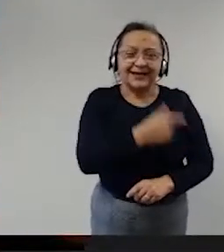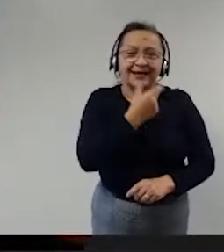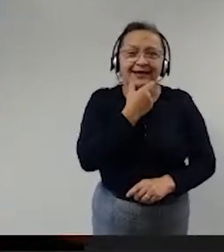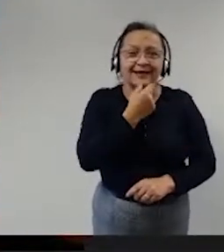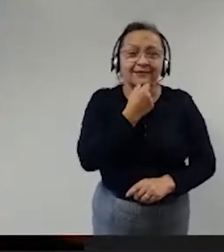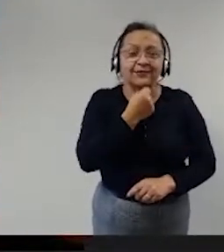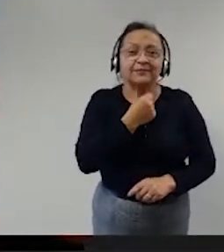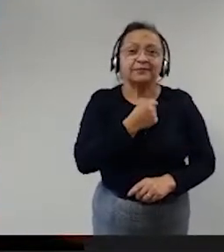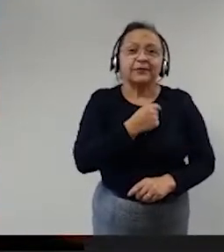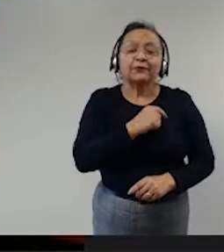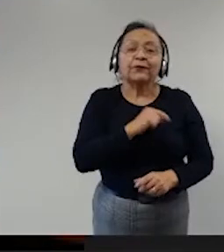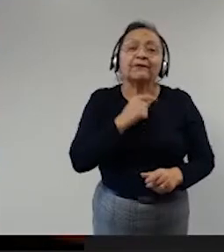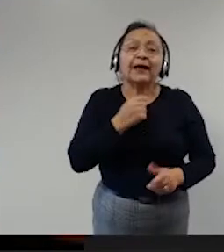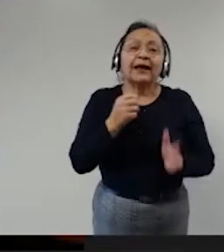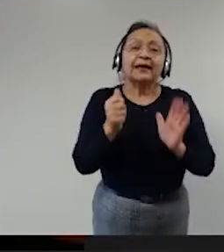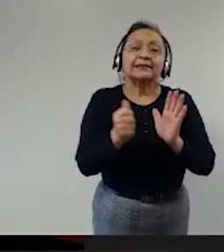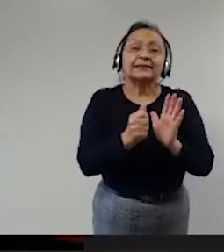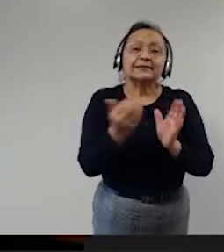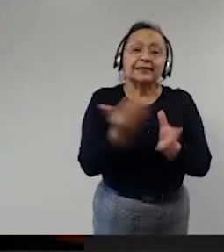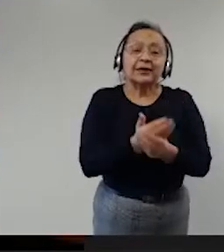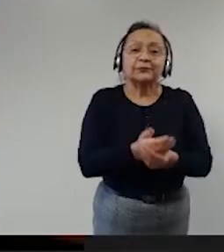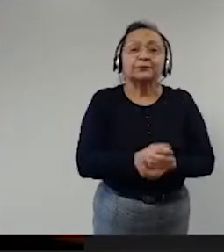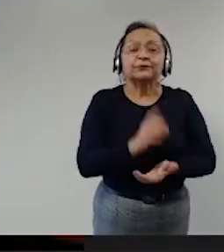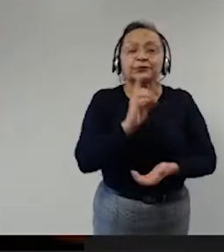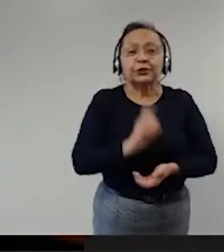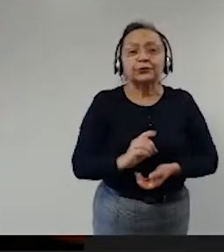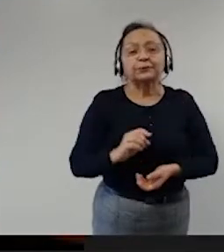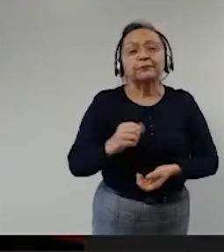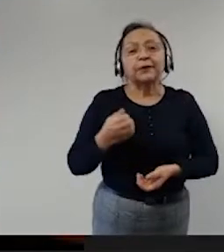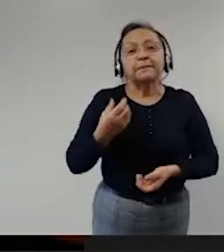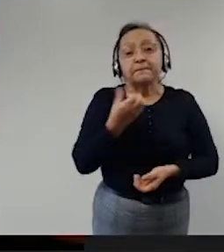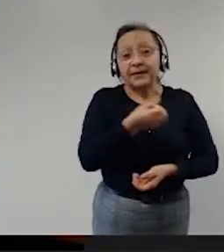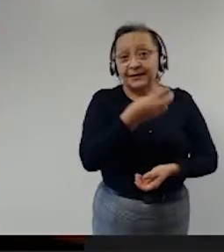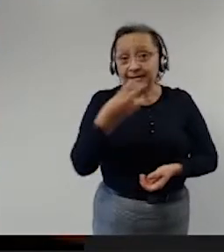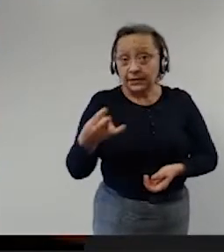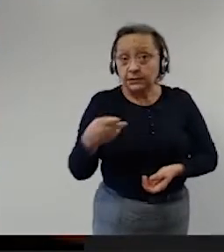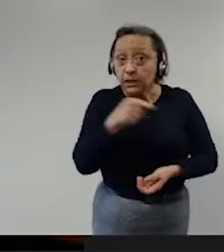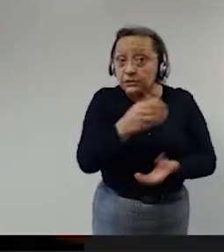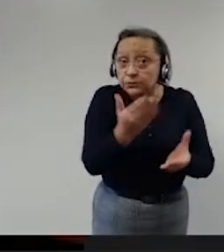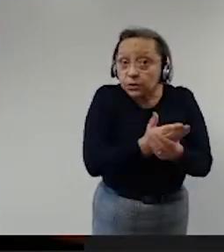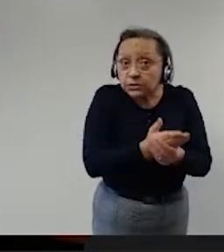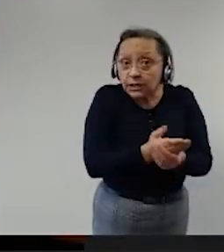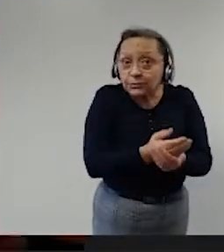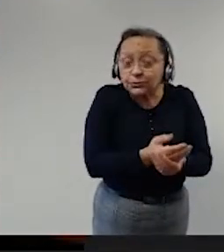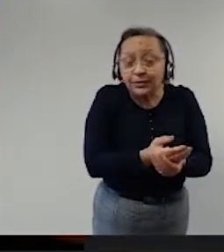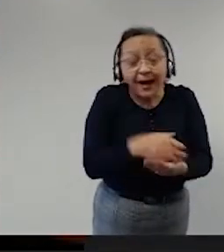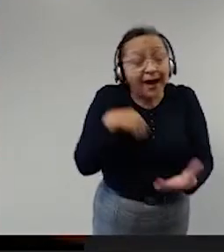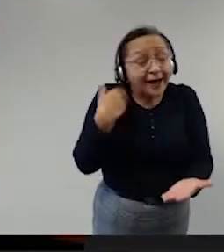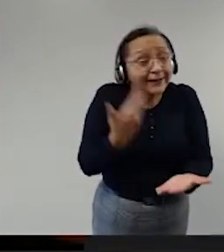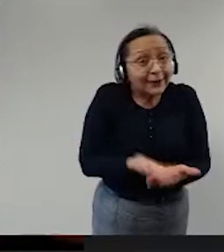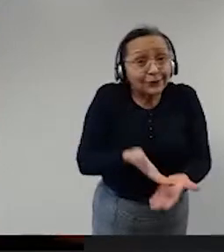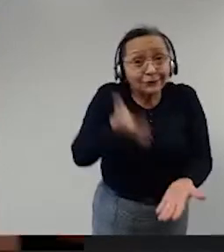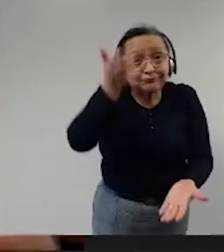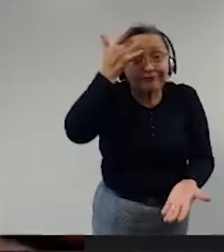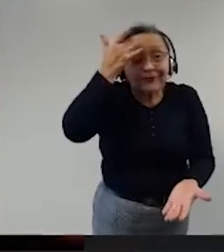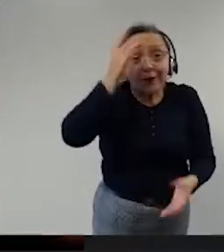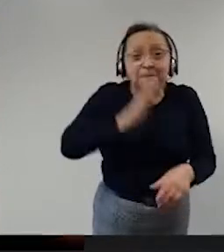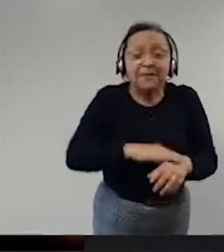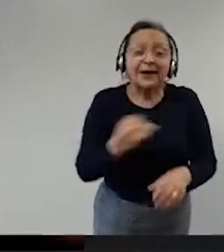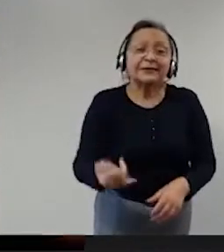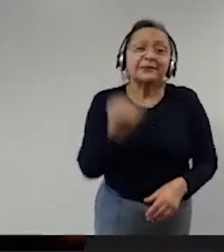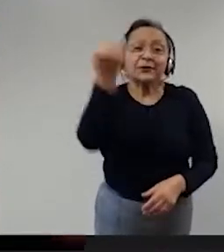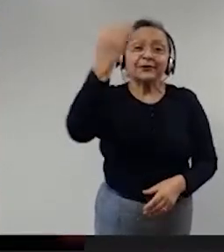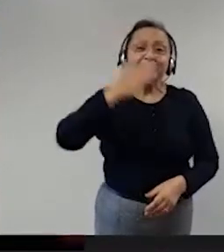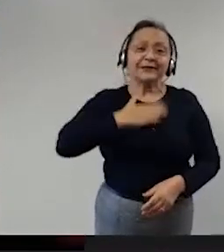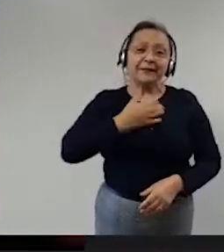de constitucionalidade 43 pela presunção de inocência, que foi um dos processos mais importantes da minha vida. Eu tenho 40% da minha advocacia pro bono,